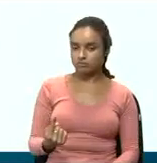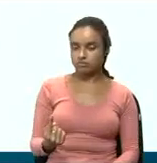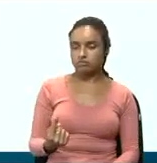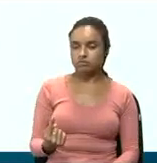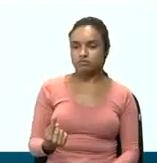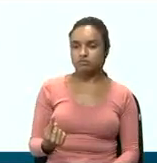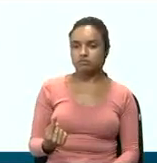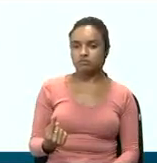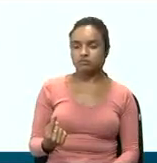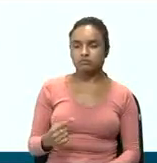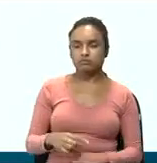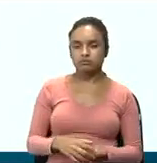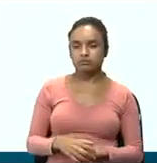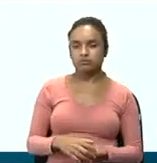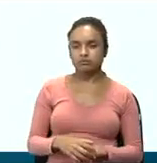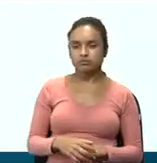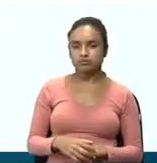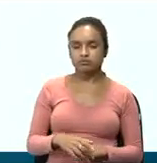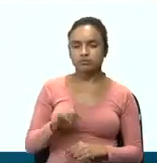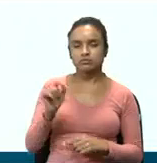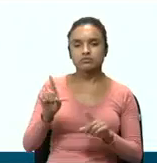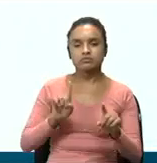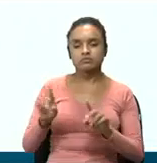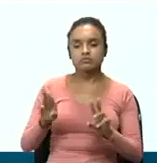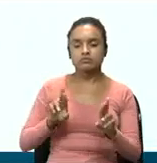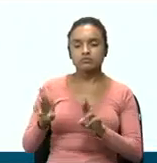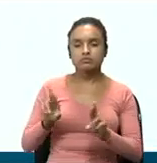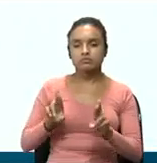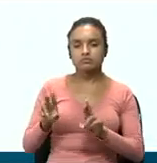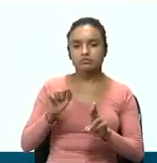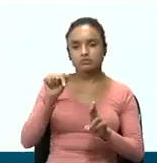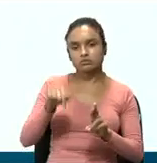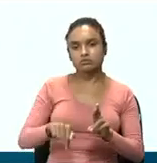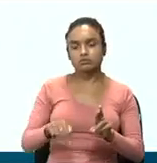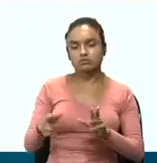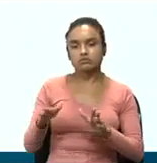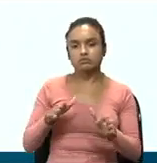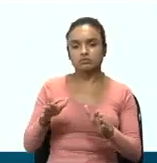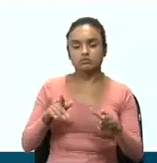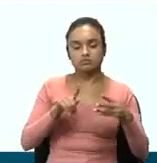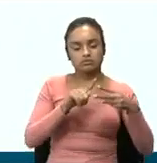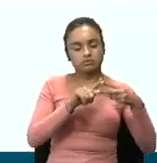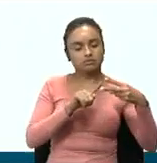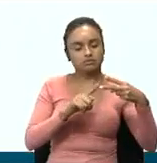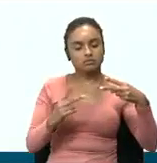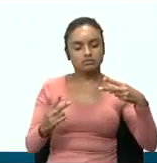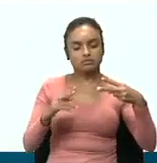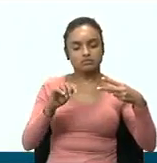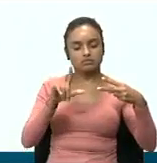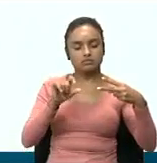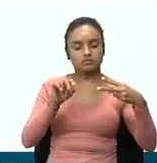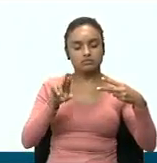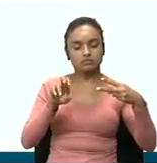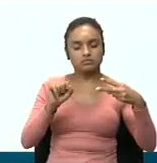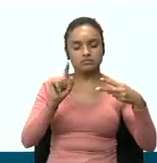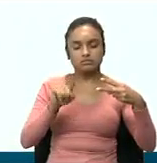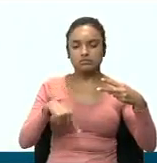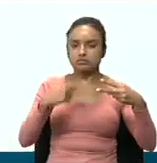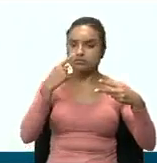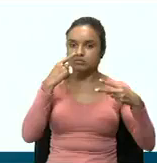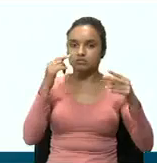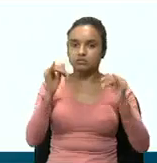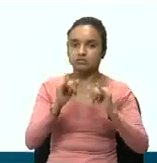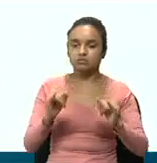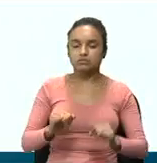Olha só. Qual é a relação que eu tenho desses dois valores, né? Dessas duas imagens que nós